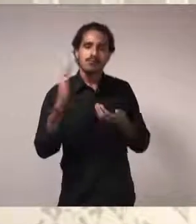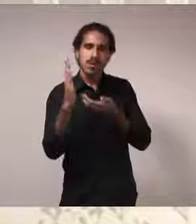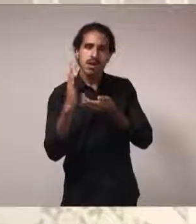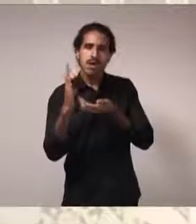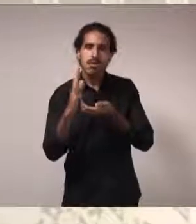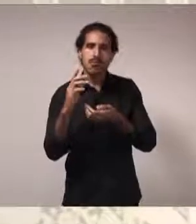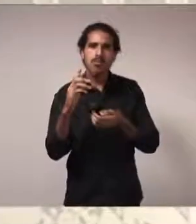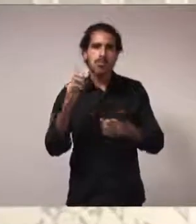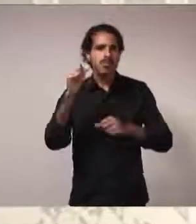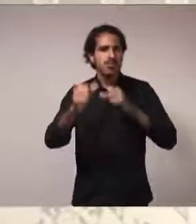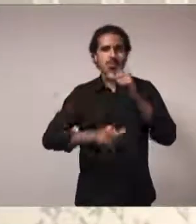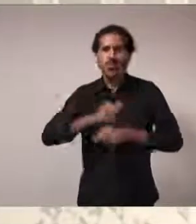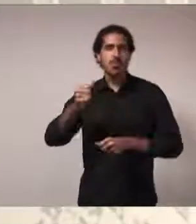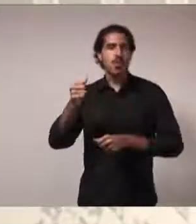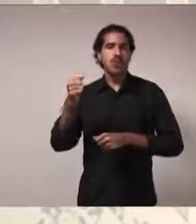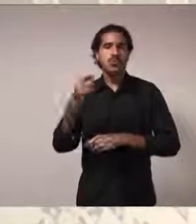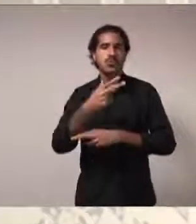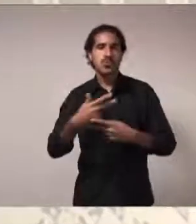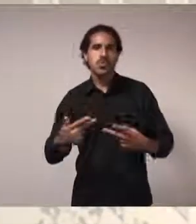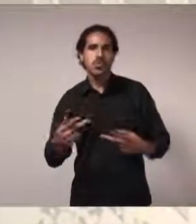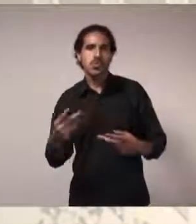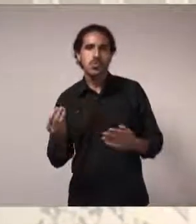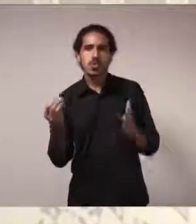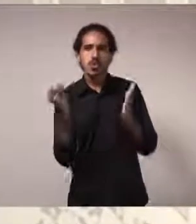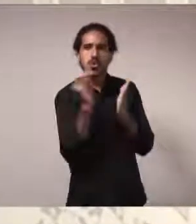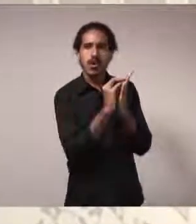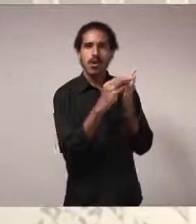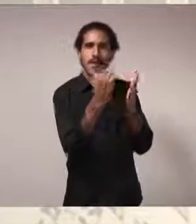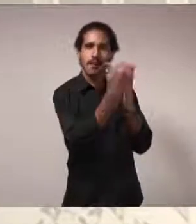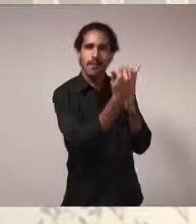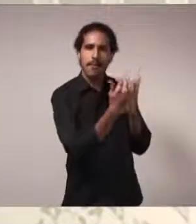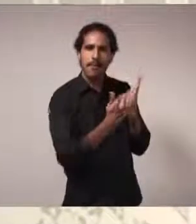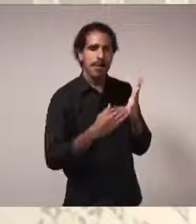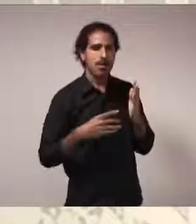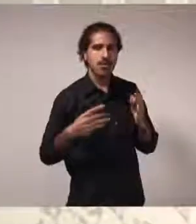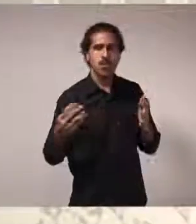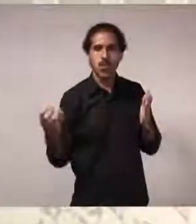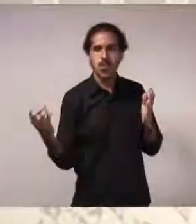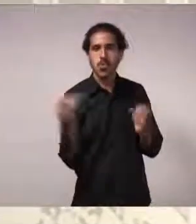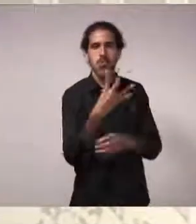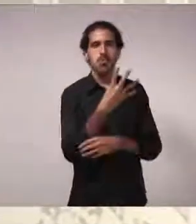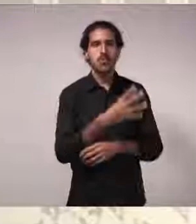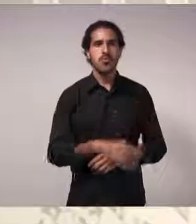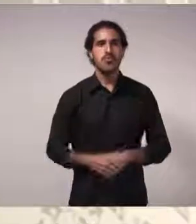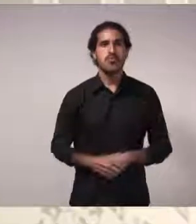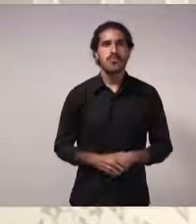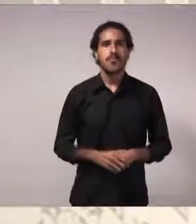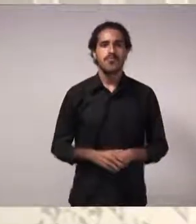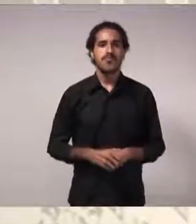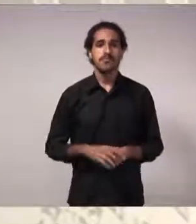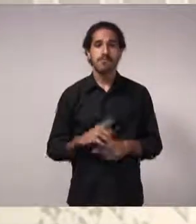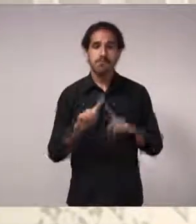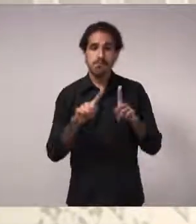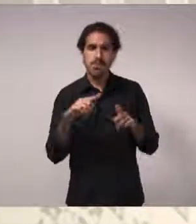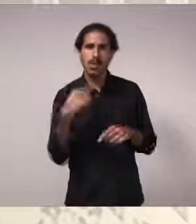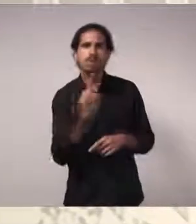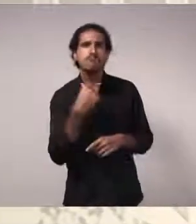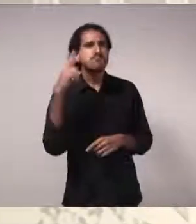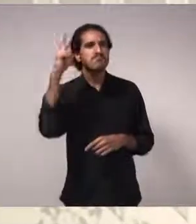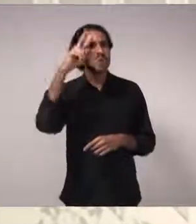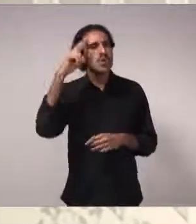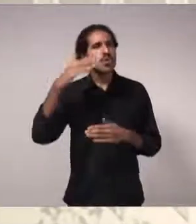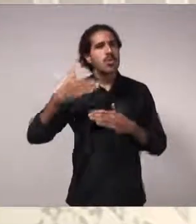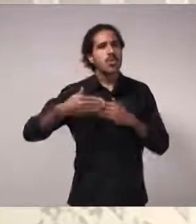alguns paradigmas, para colocar em prática algumas ações mais ousadas. Mas a nossa história começa com uma